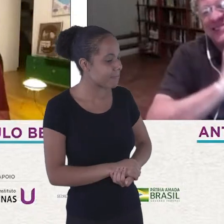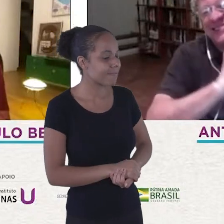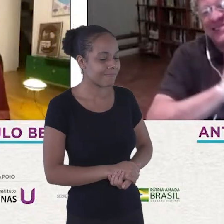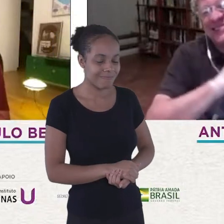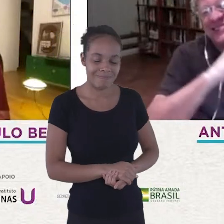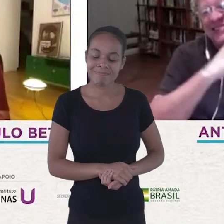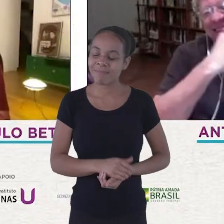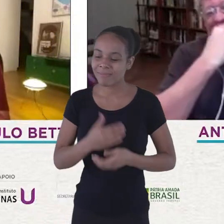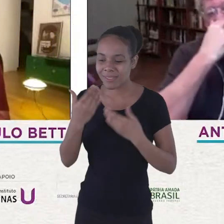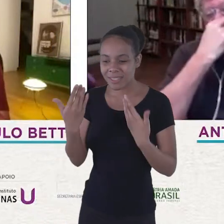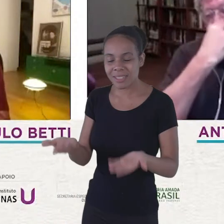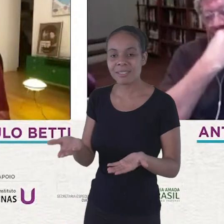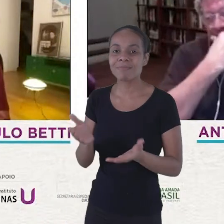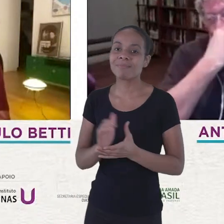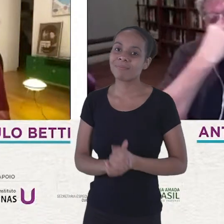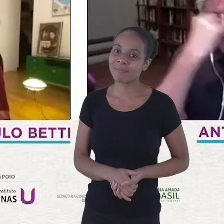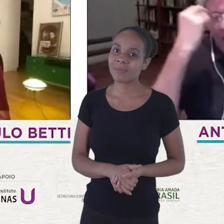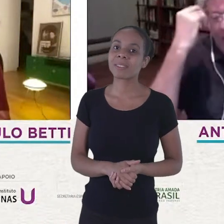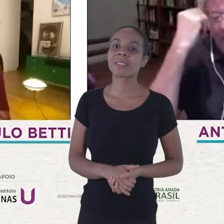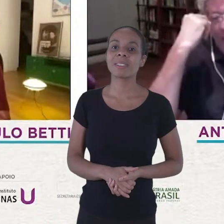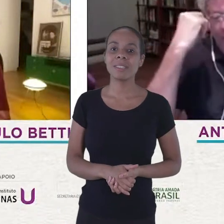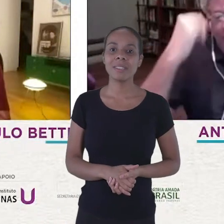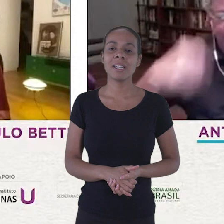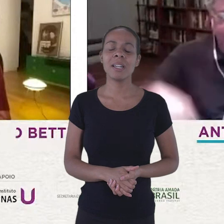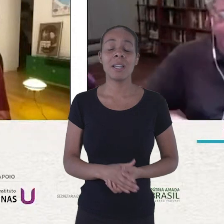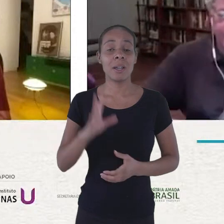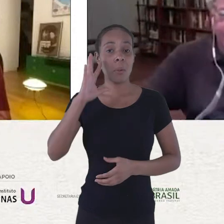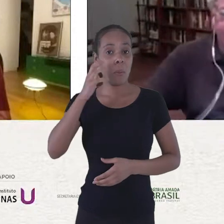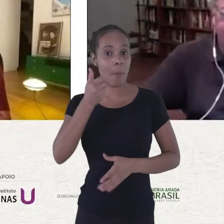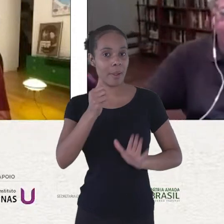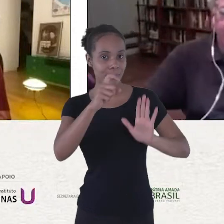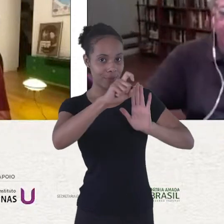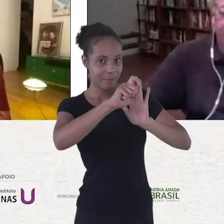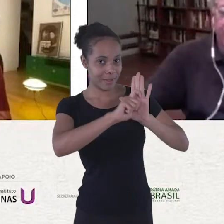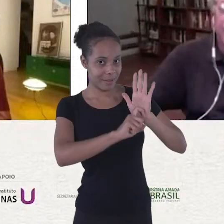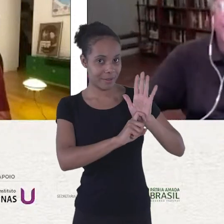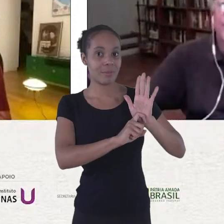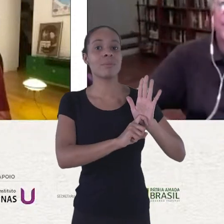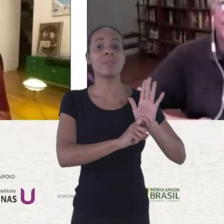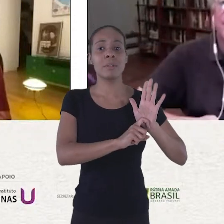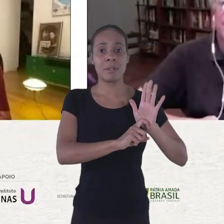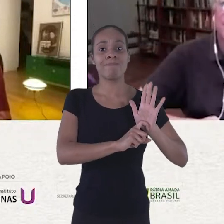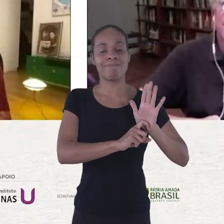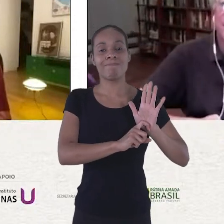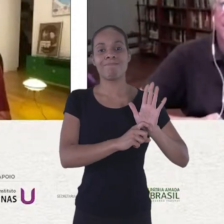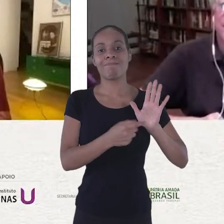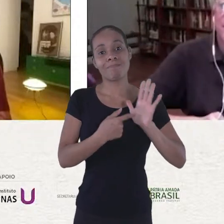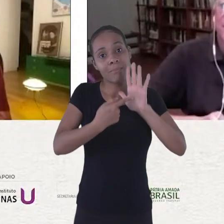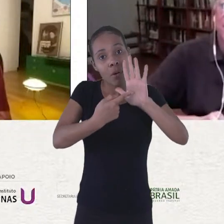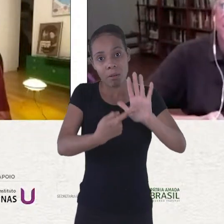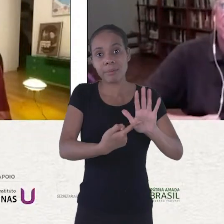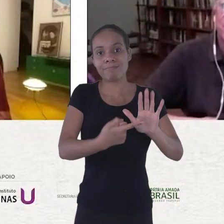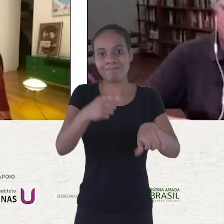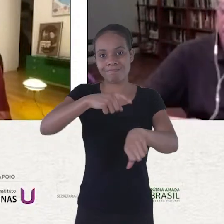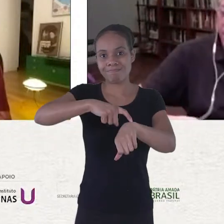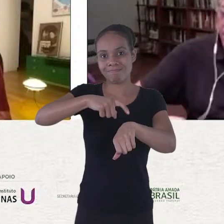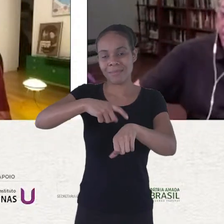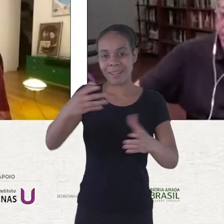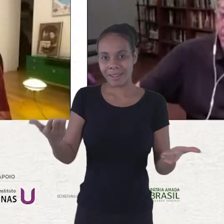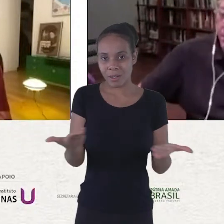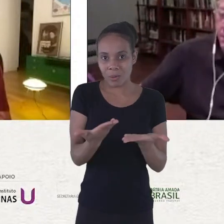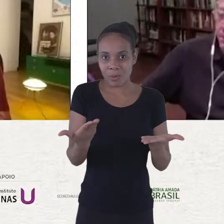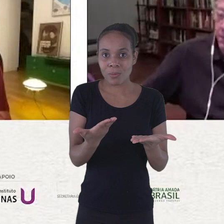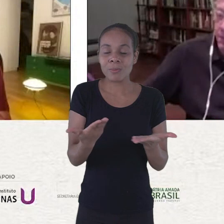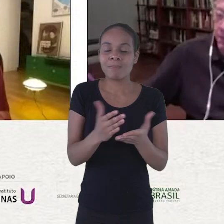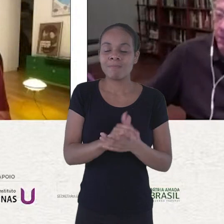acho que esse textinho, ele fala do que nós estamos vivendo, principalmente hoje, que é a falta